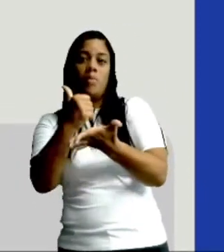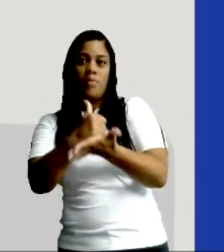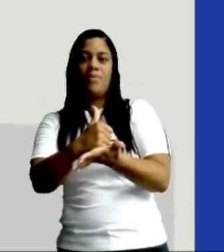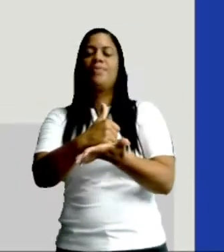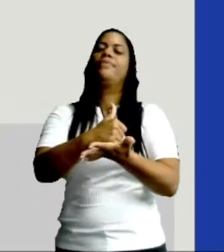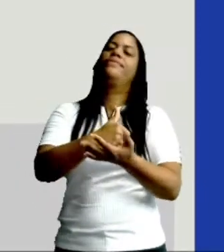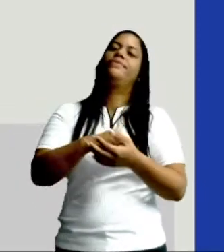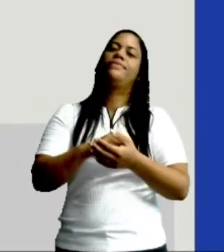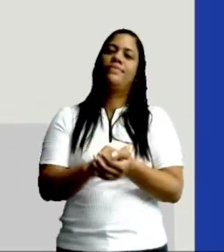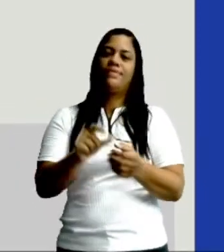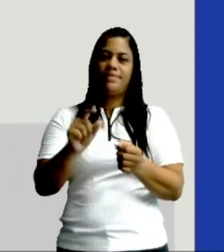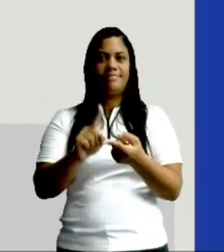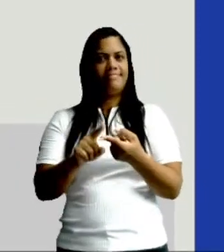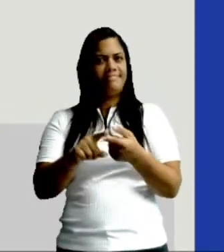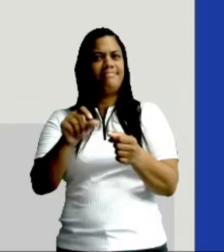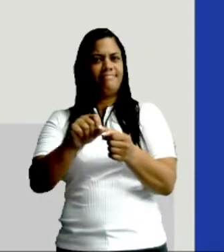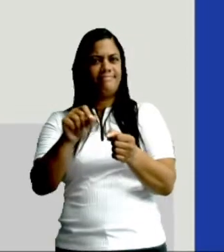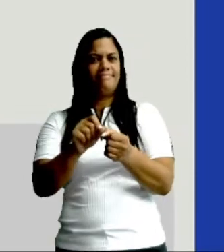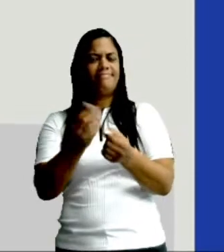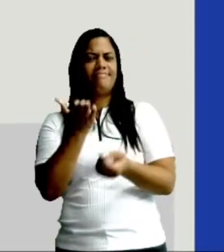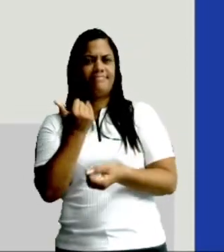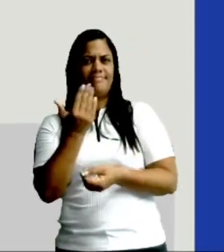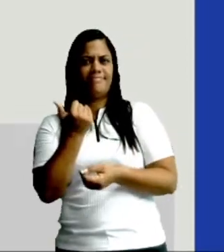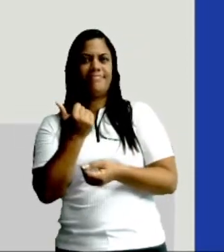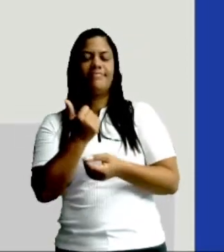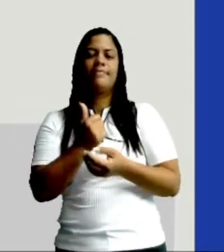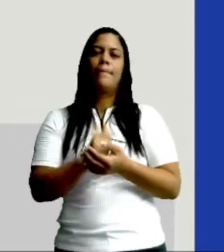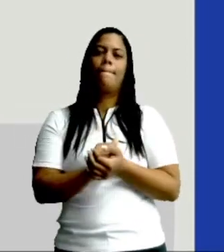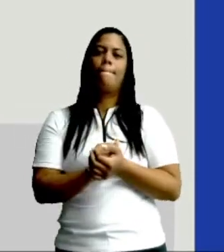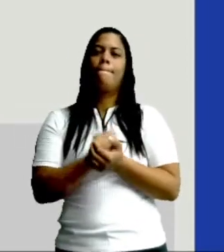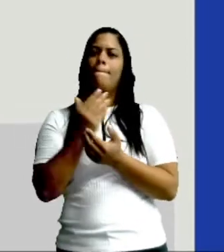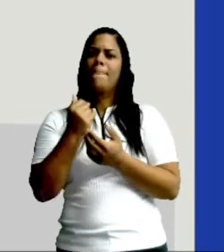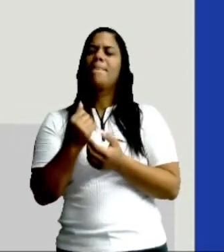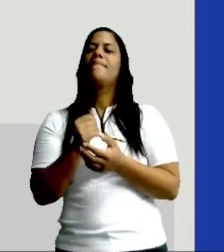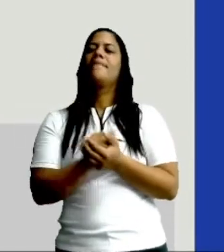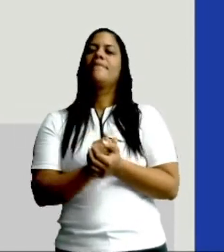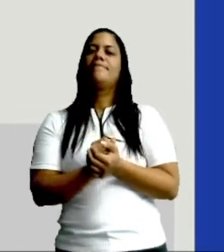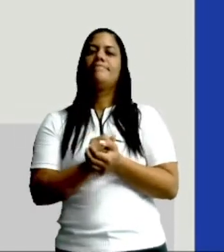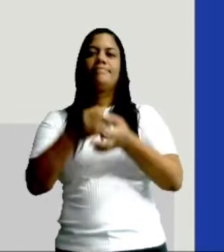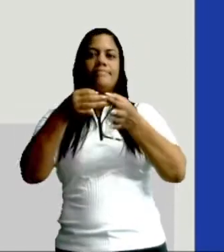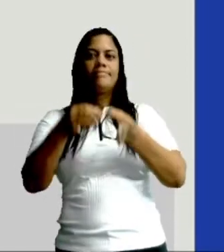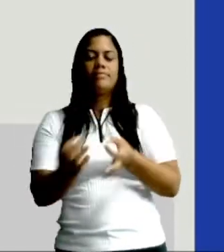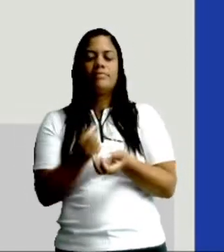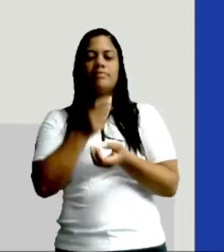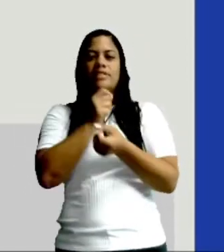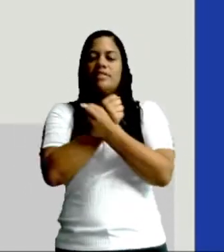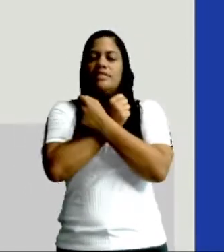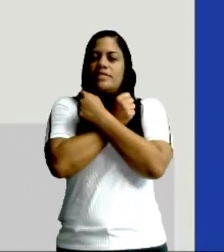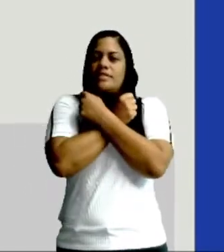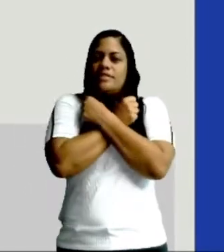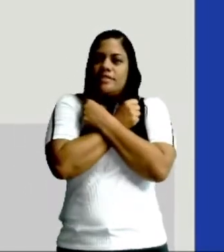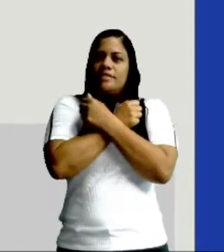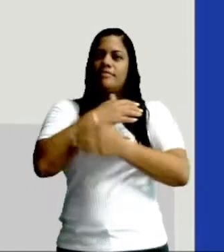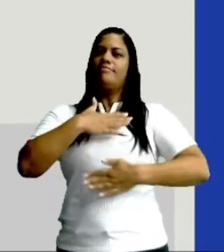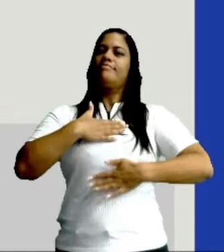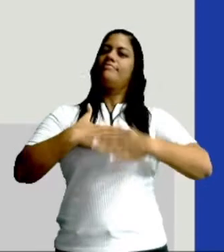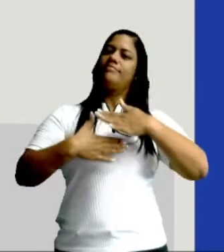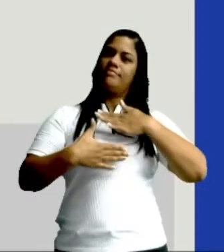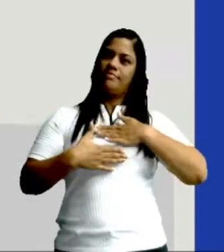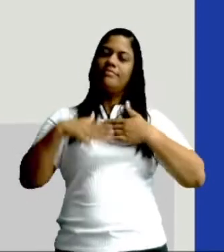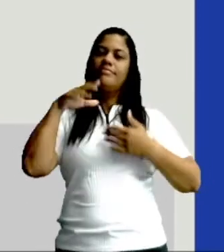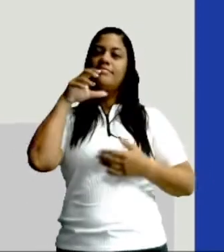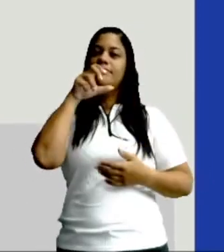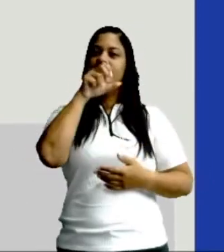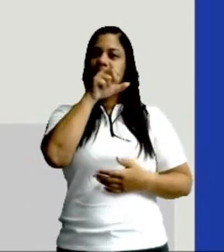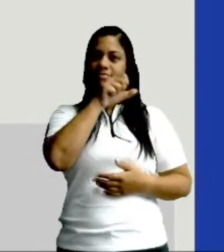também compõem essa culinária. Então vai ser uma culinária realmente voltada para nos aquecer. Então ela tem uma tendência a ser um pouquinho